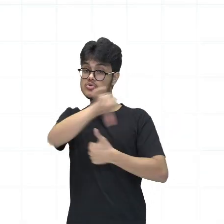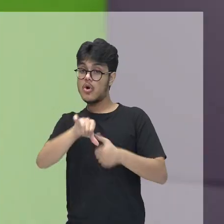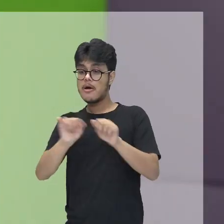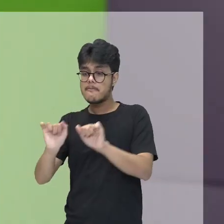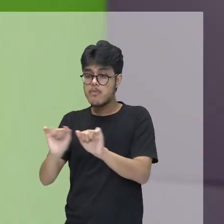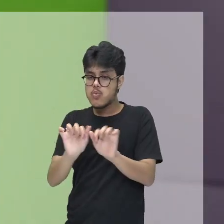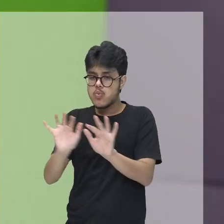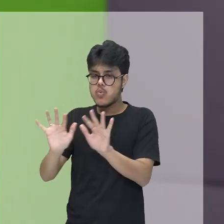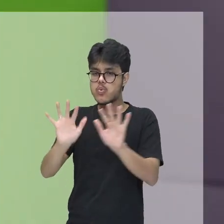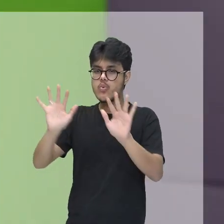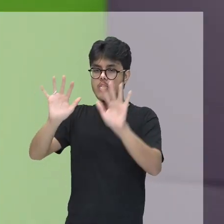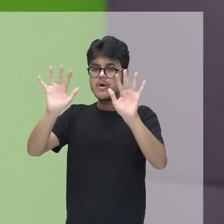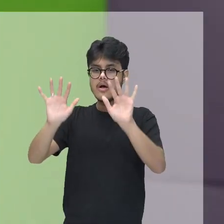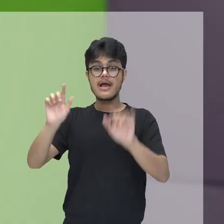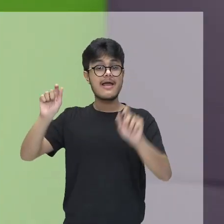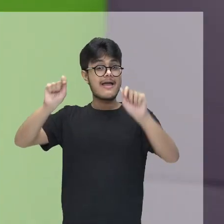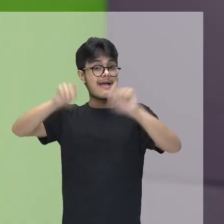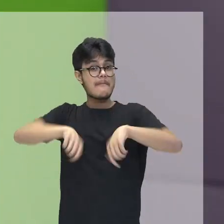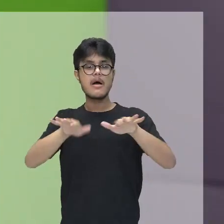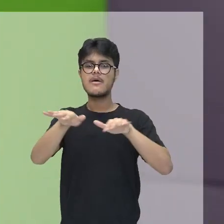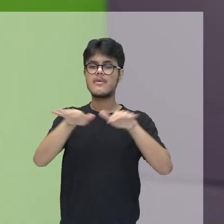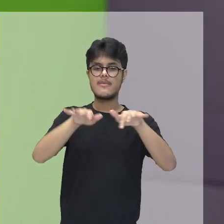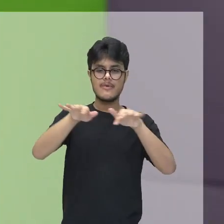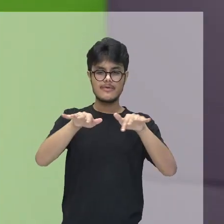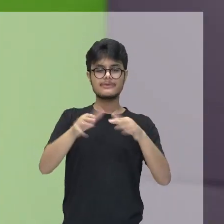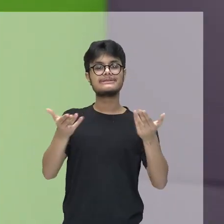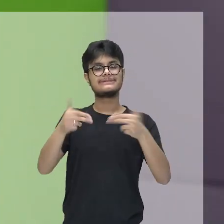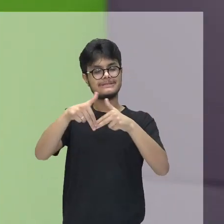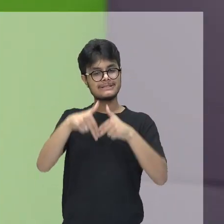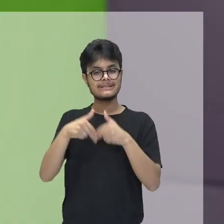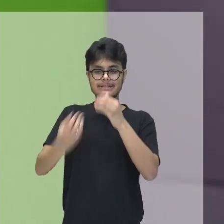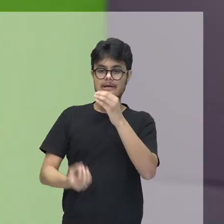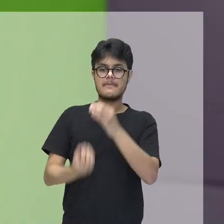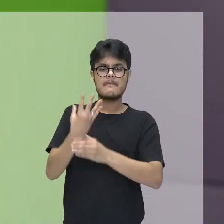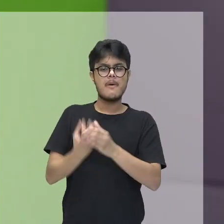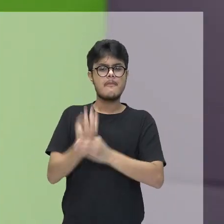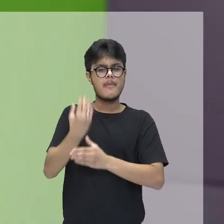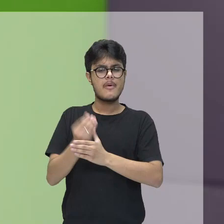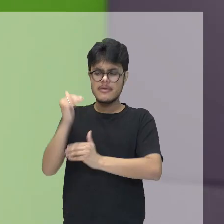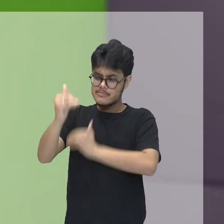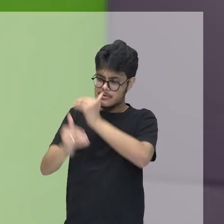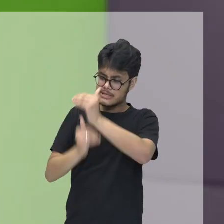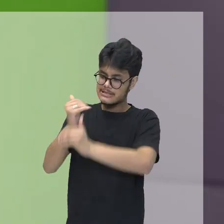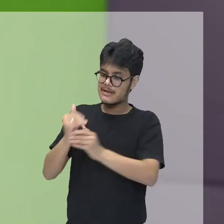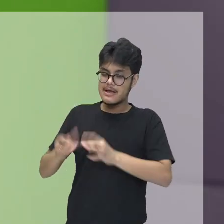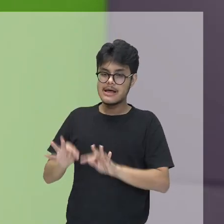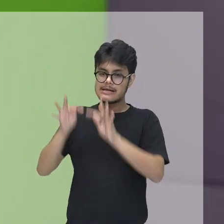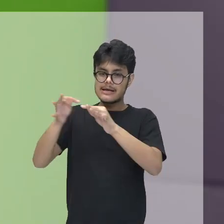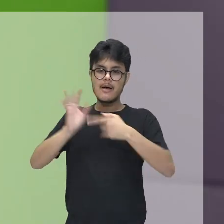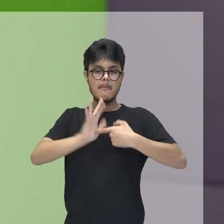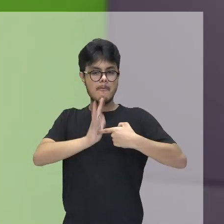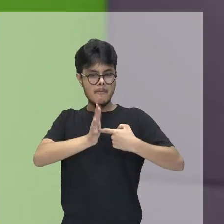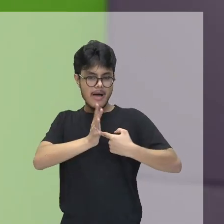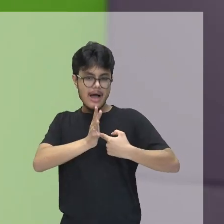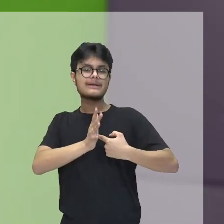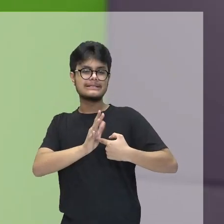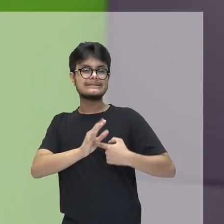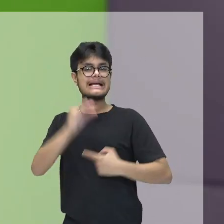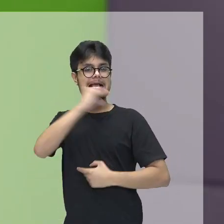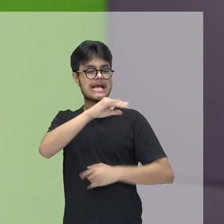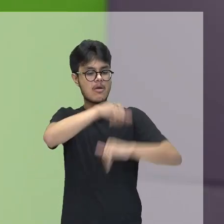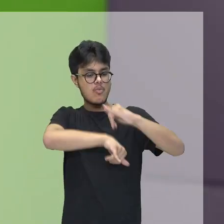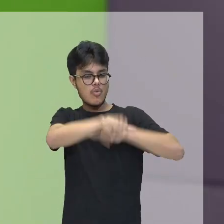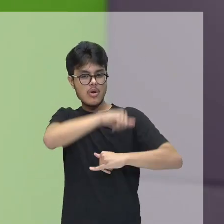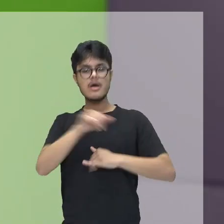permitia esse movimento. E aí veio o estalo e os grandes avanços das máquinas térmicas, que elas